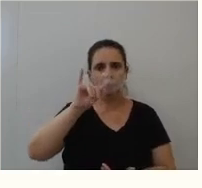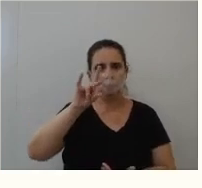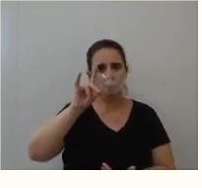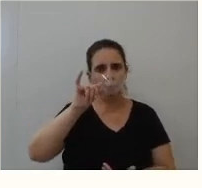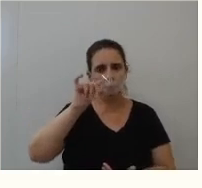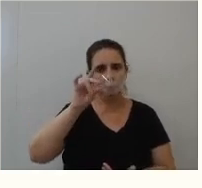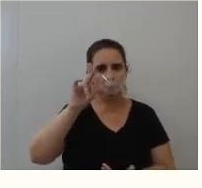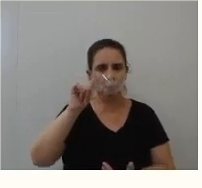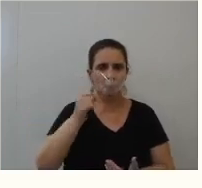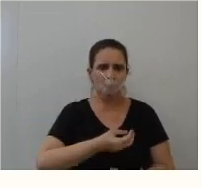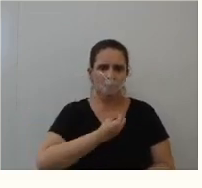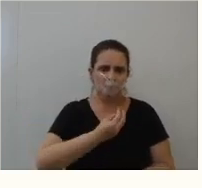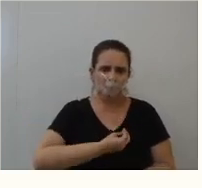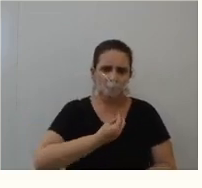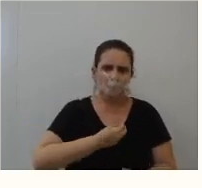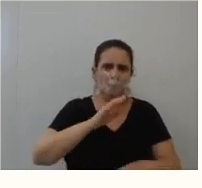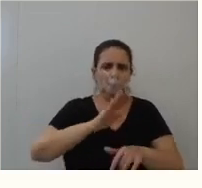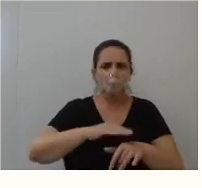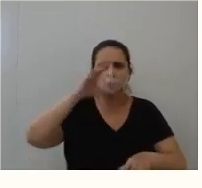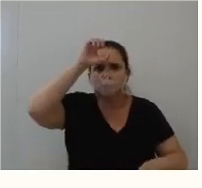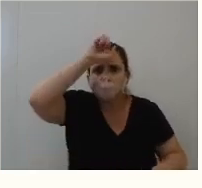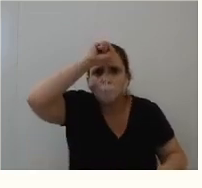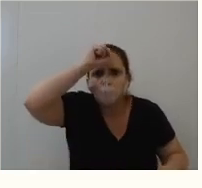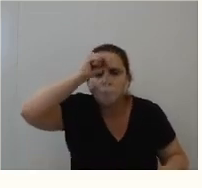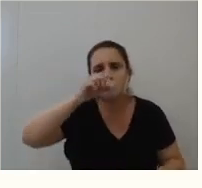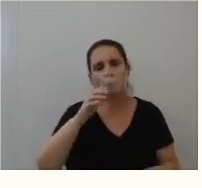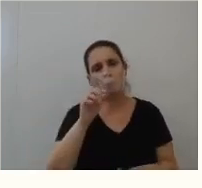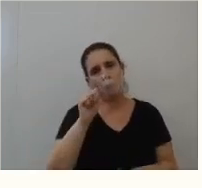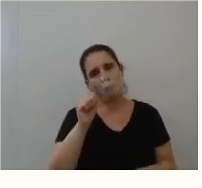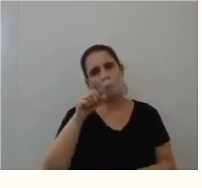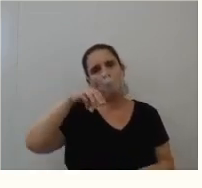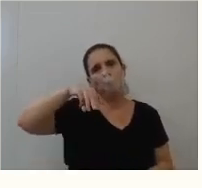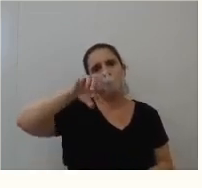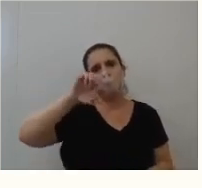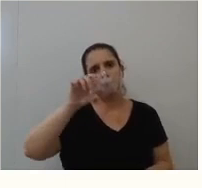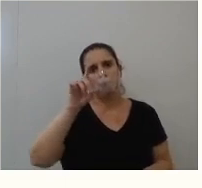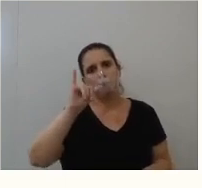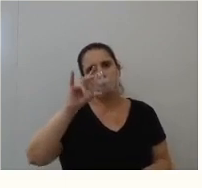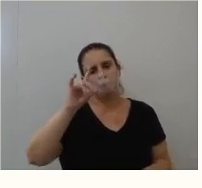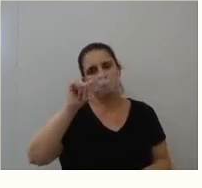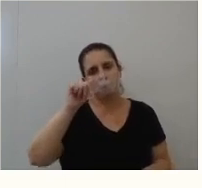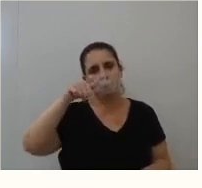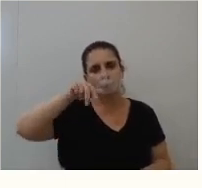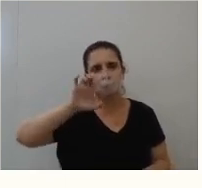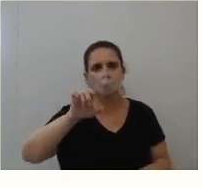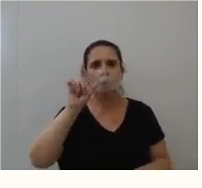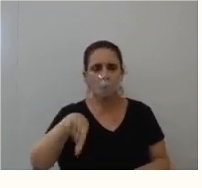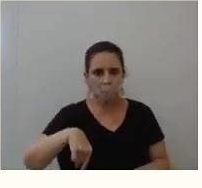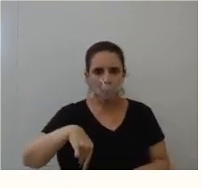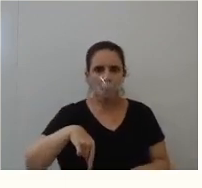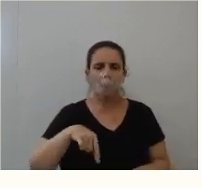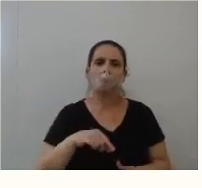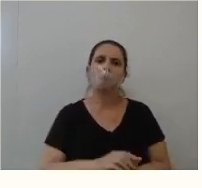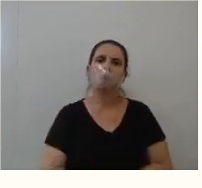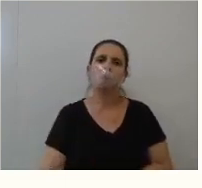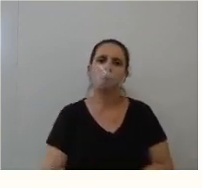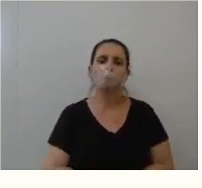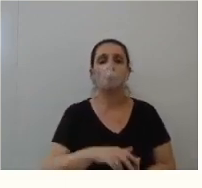vive. Ó, à medida que é um exemplo de conjunção. Conjunção o